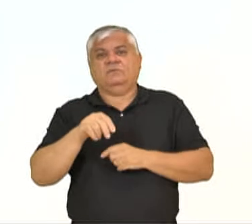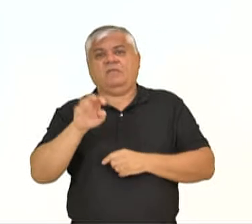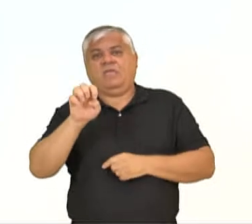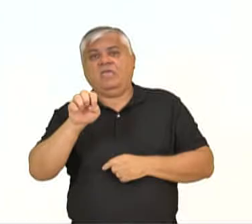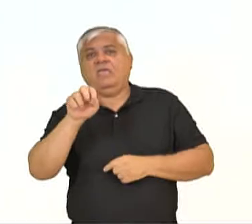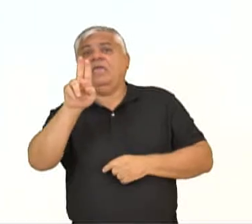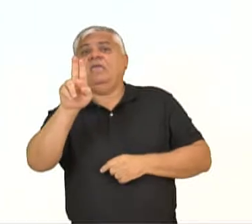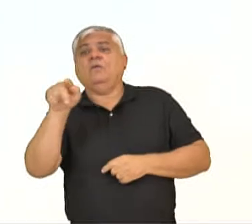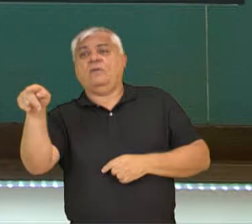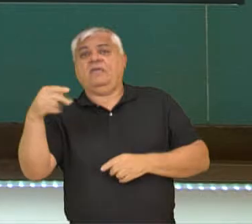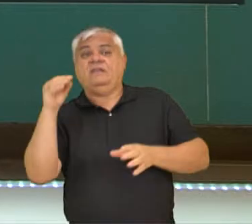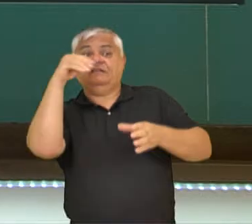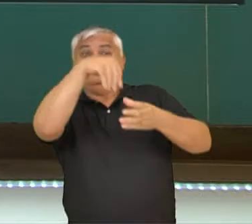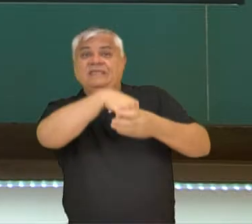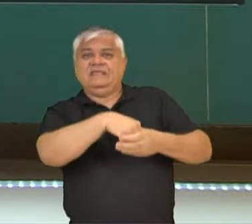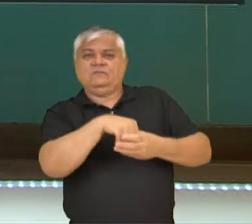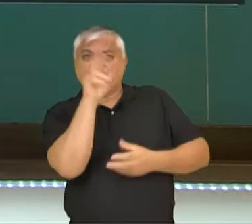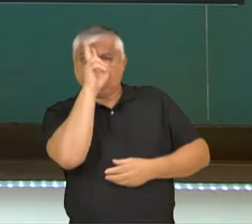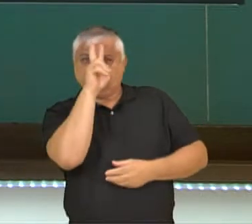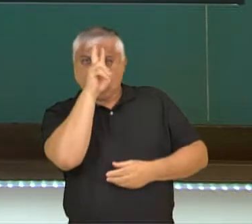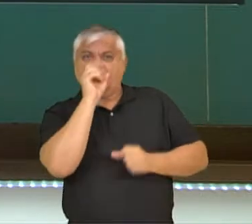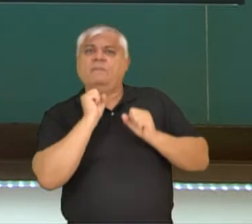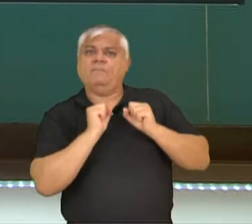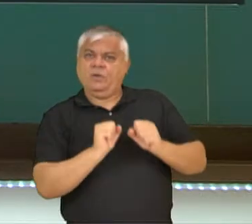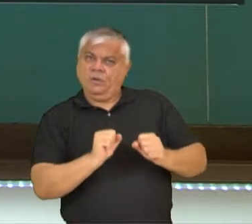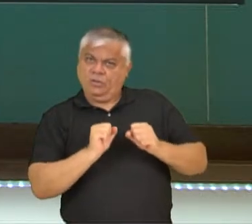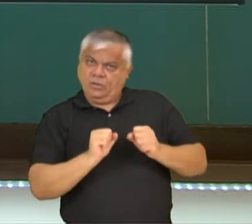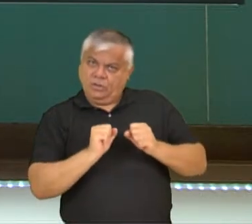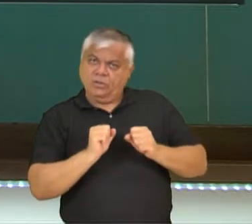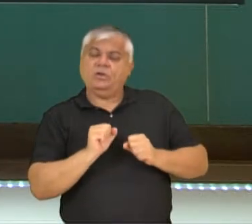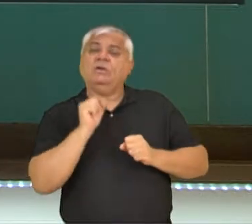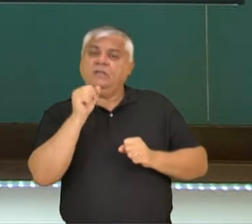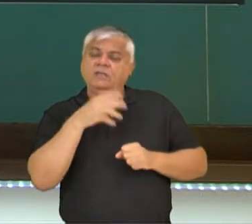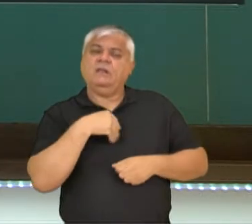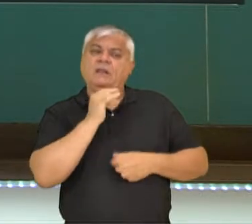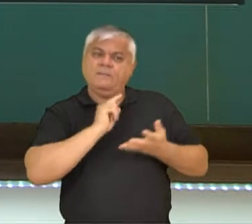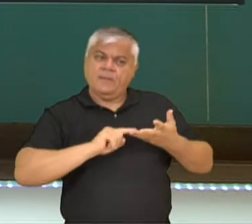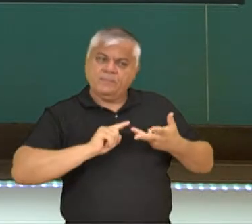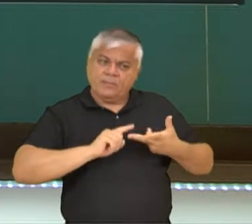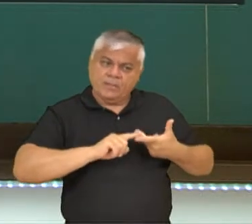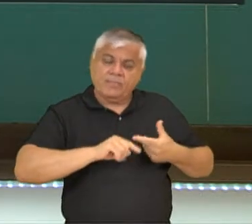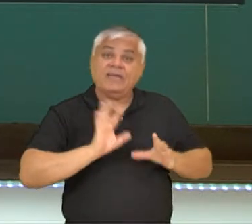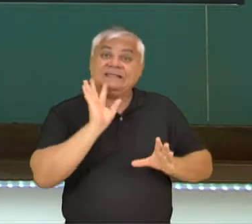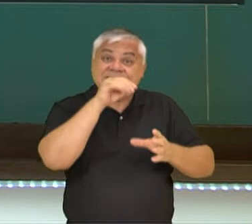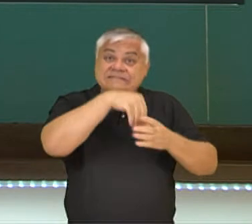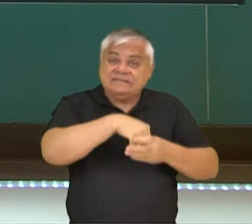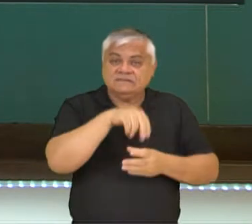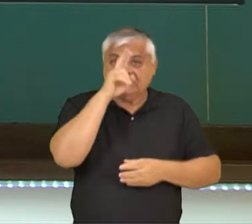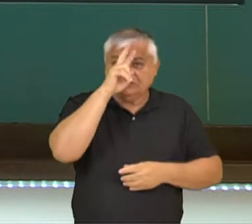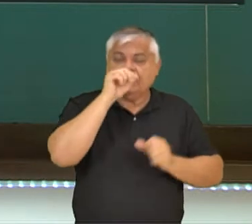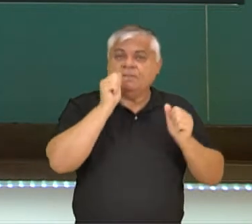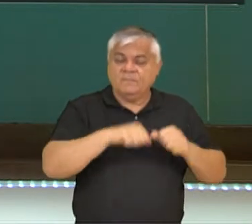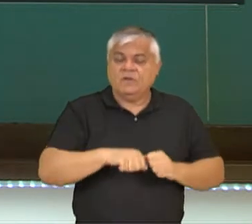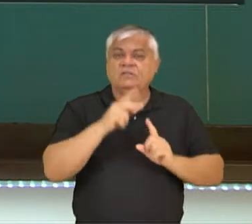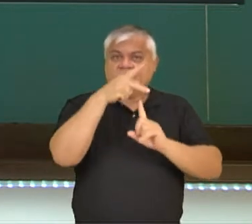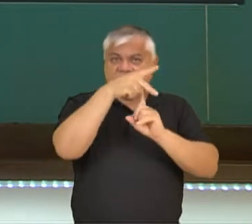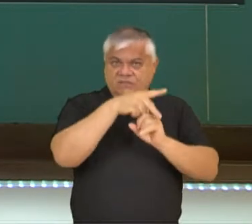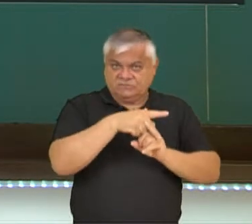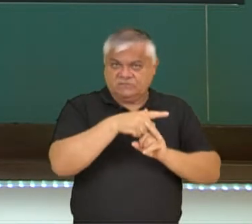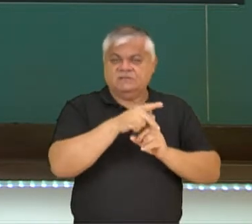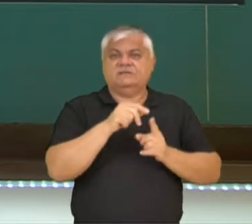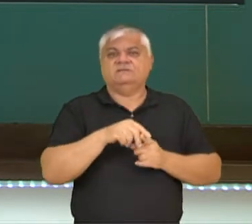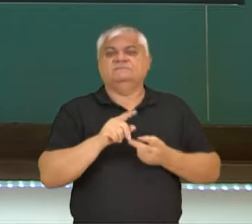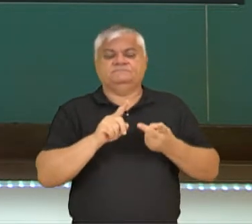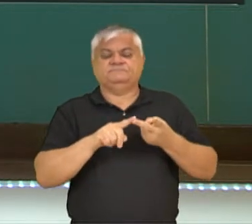narrador participa da história. Então, além de contar a história, ele também é personagem, por isso que é em primeira